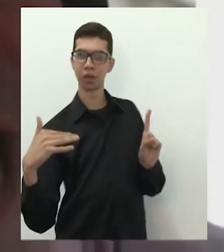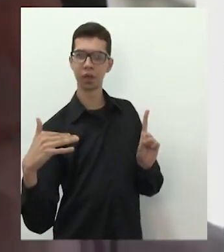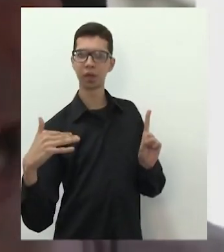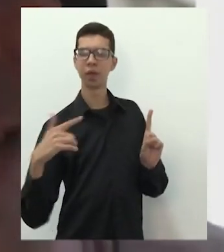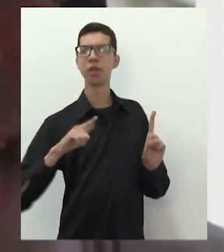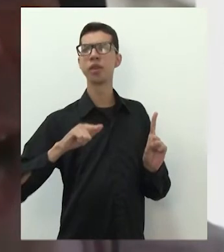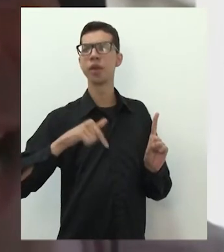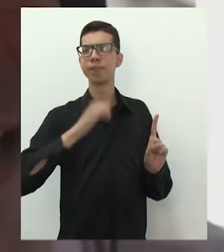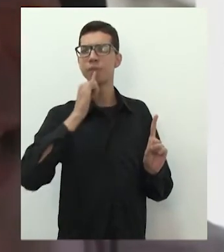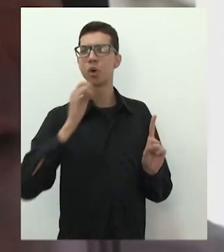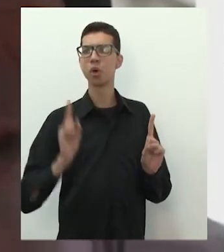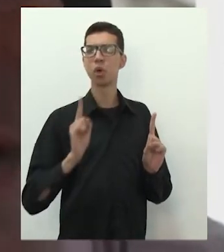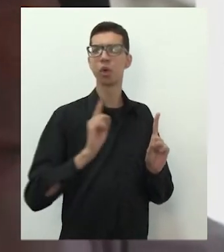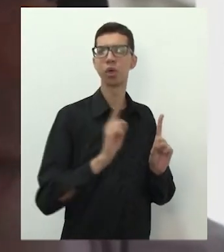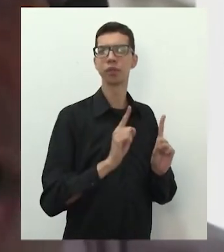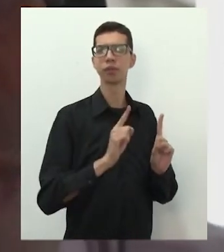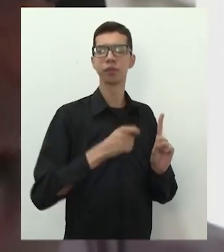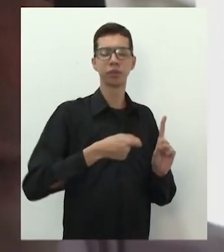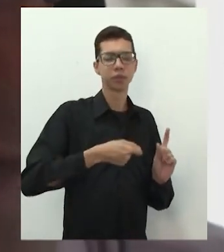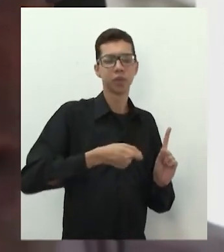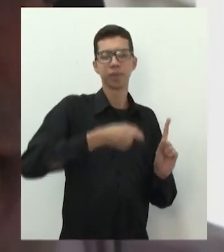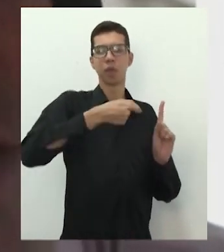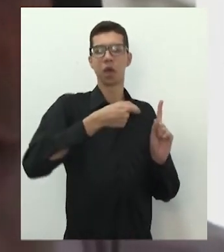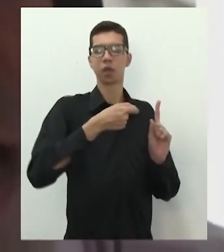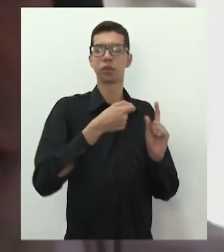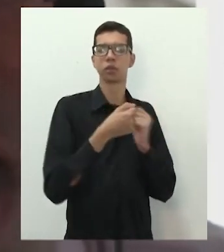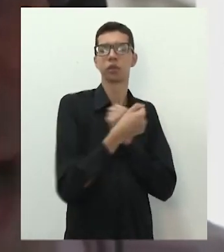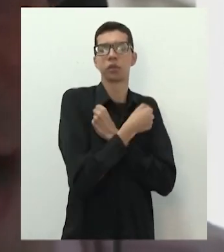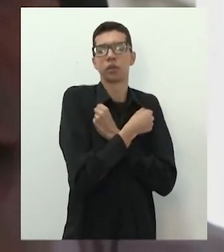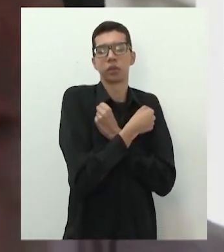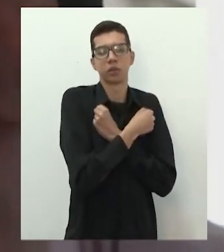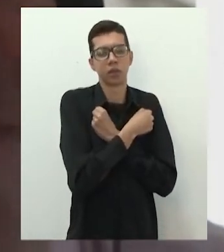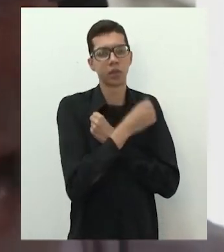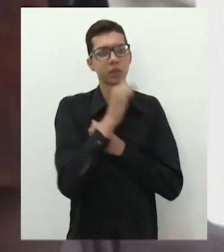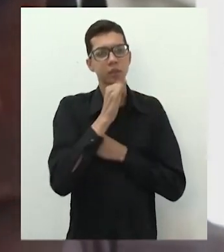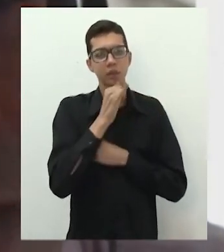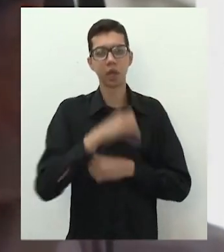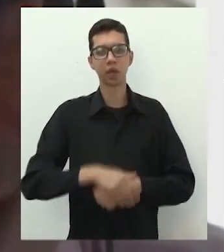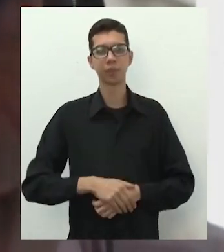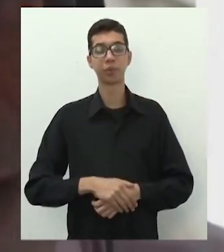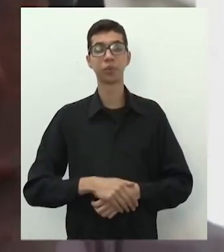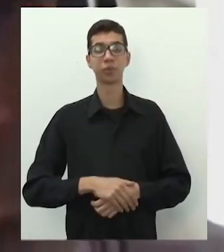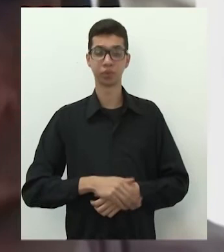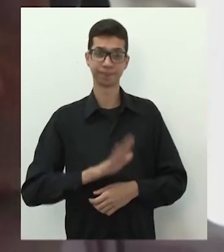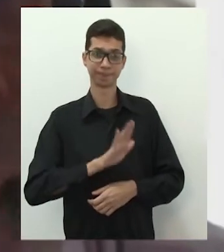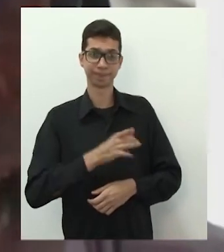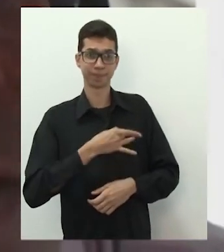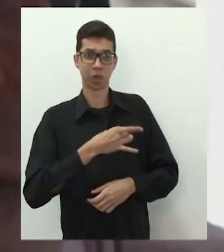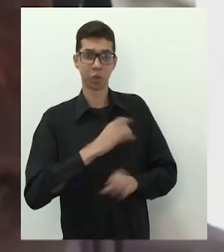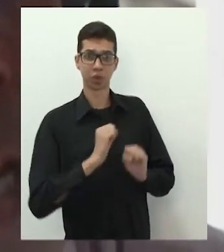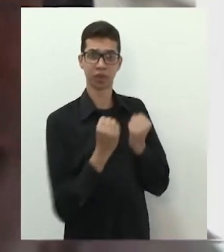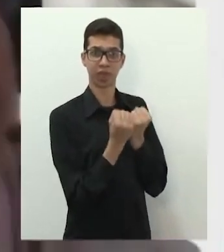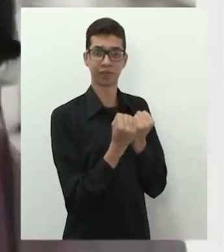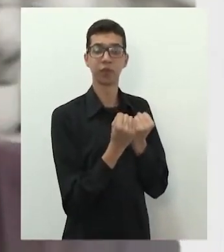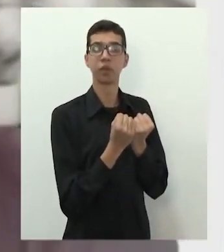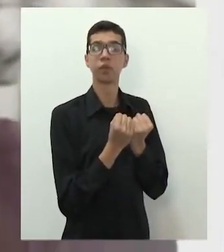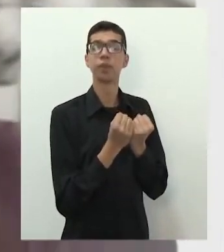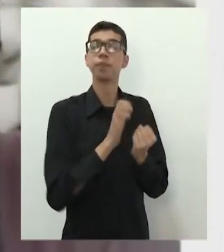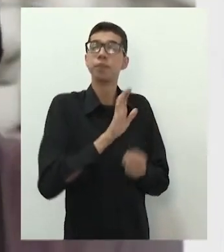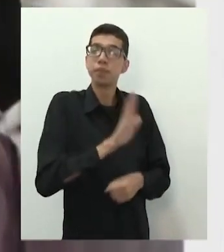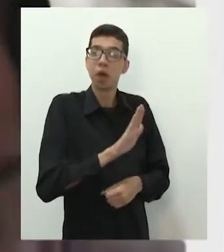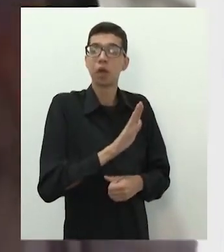as repercussões que aquilo pode acarretar, né? Compreender que existe, por exemplo, no bullying, existe uma coisa linda para se trabalhar